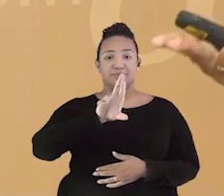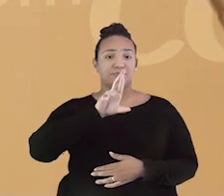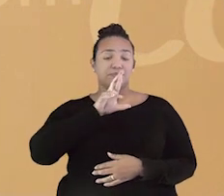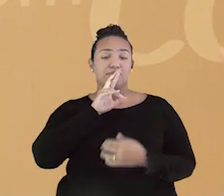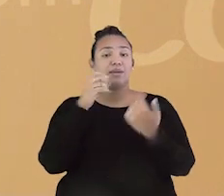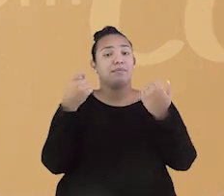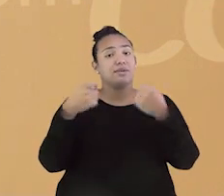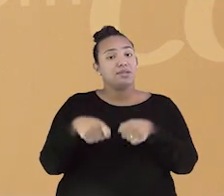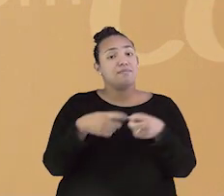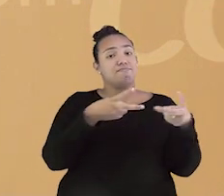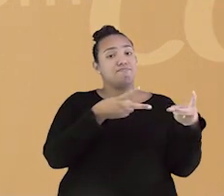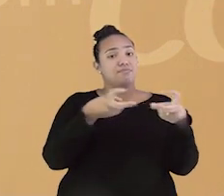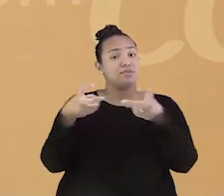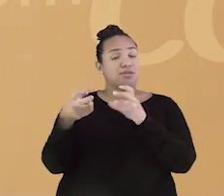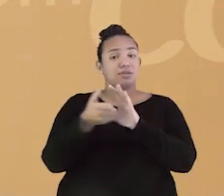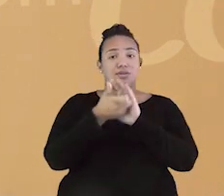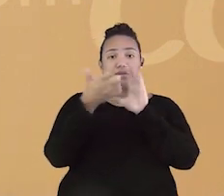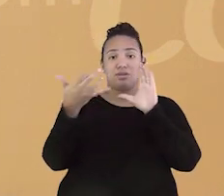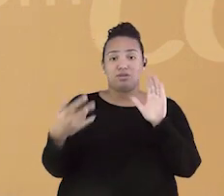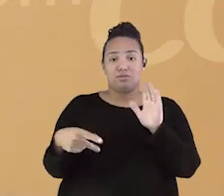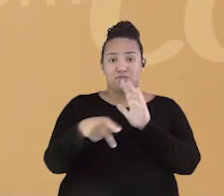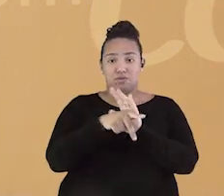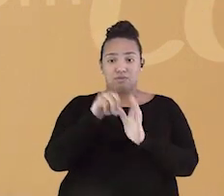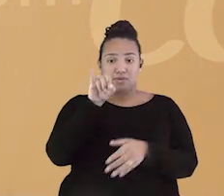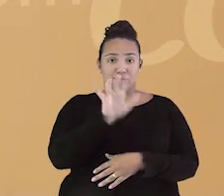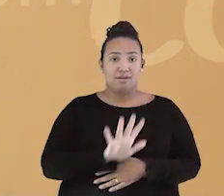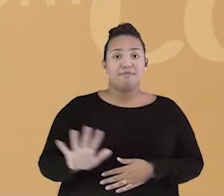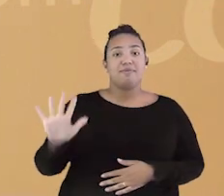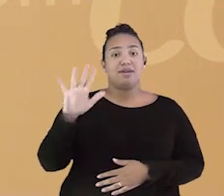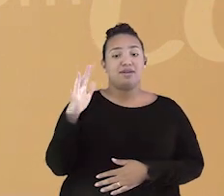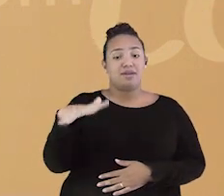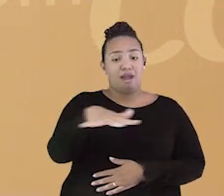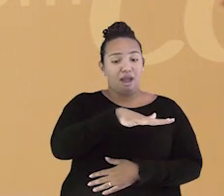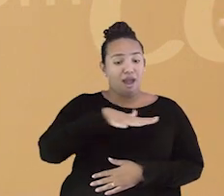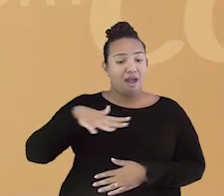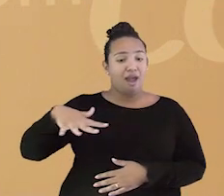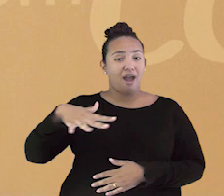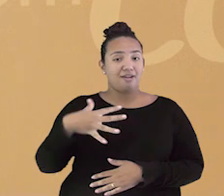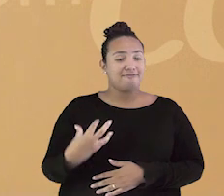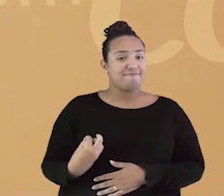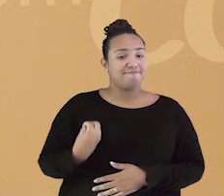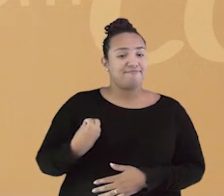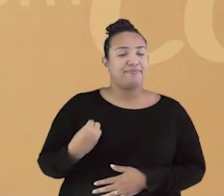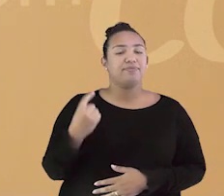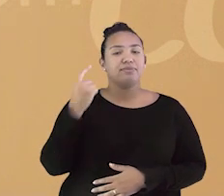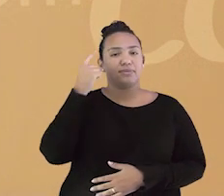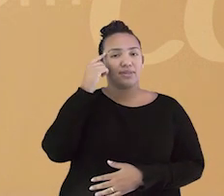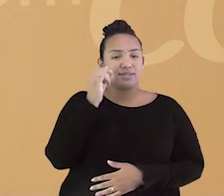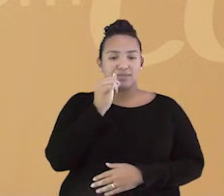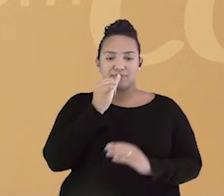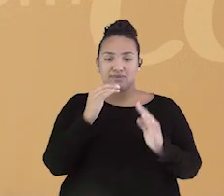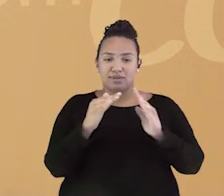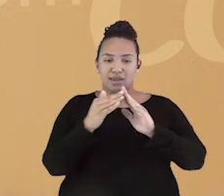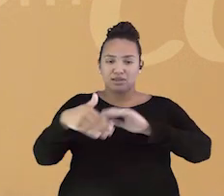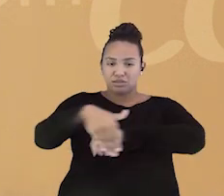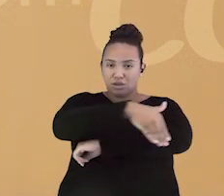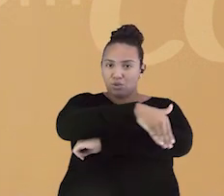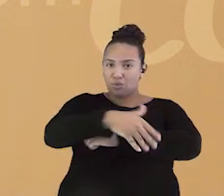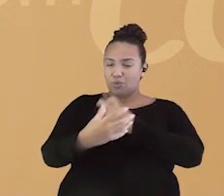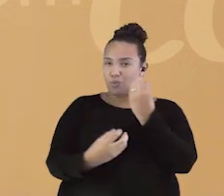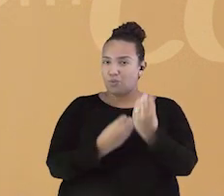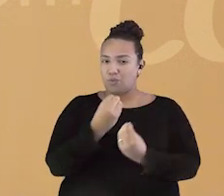algumas características da paisagem do espaço que você habita. Pense nas ruas da sua casa. Existem muitas